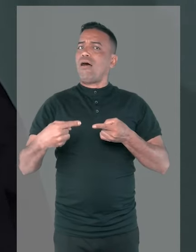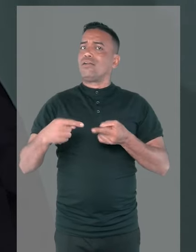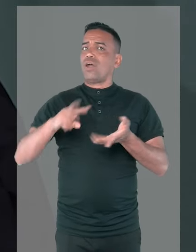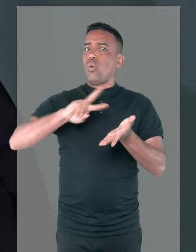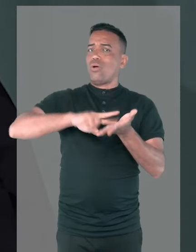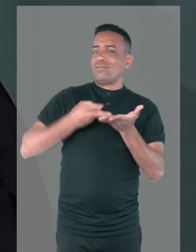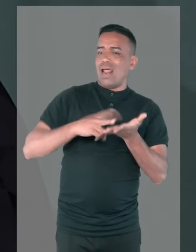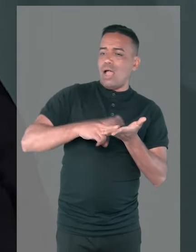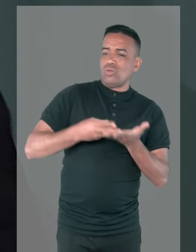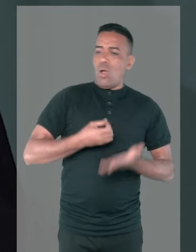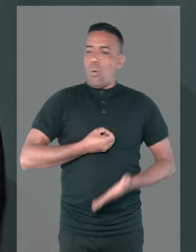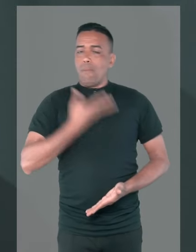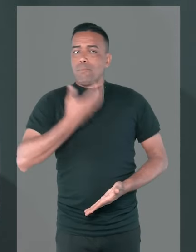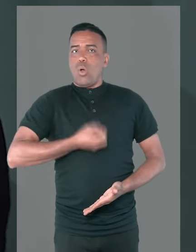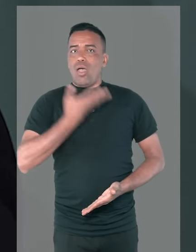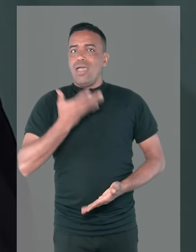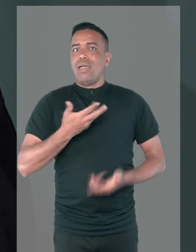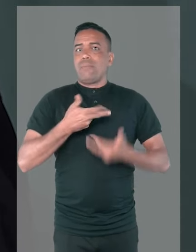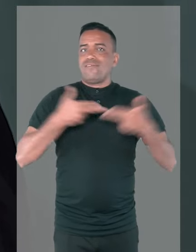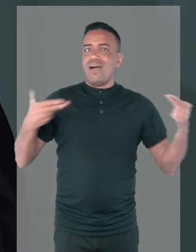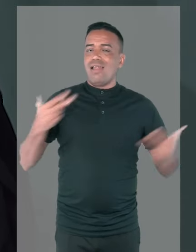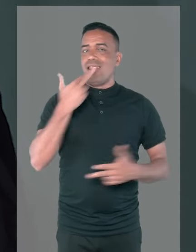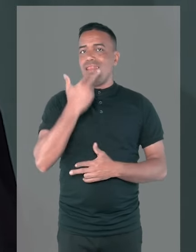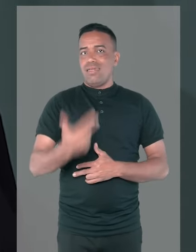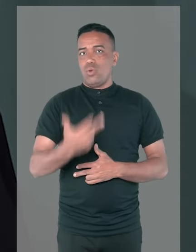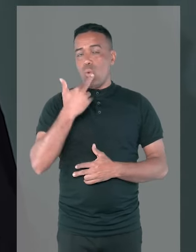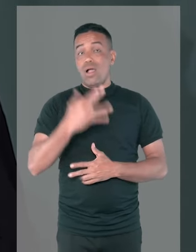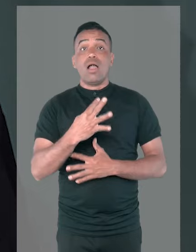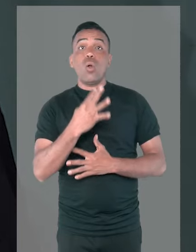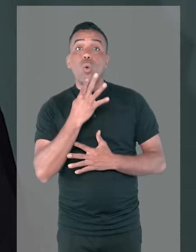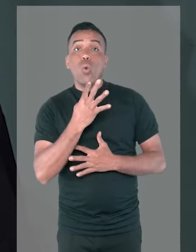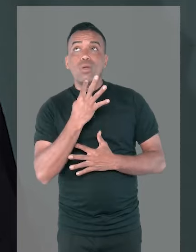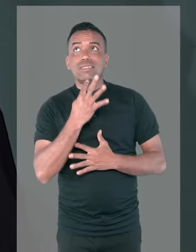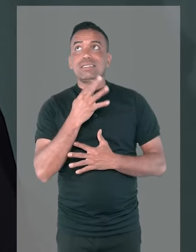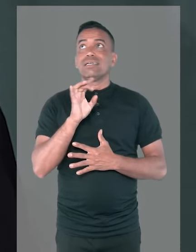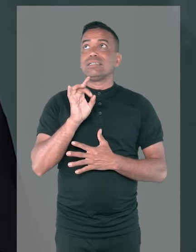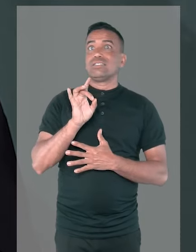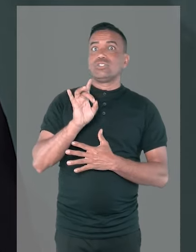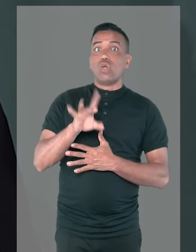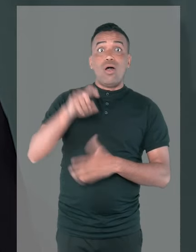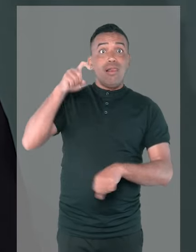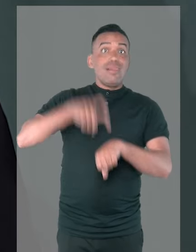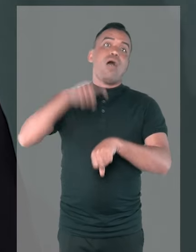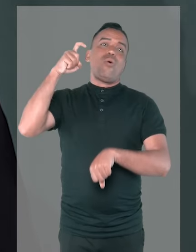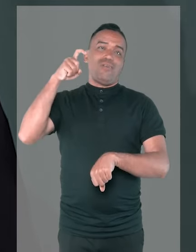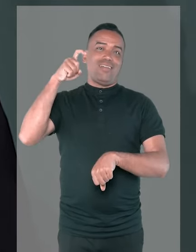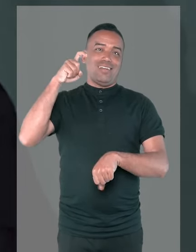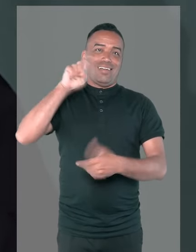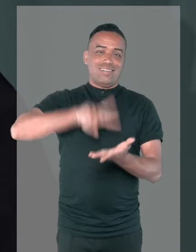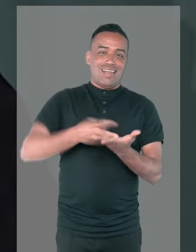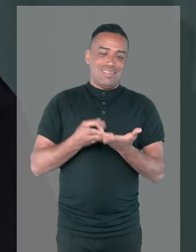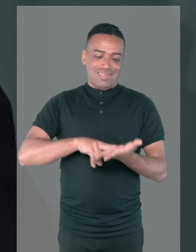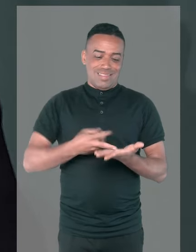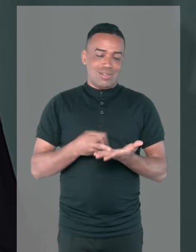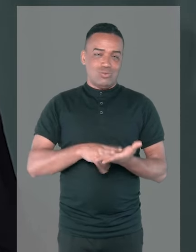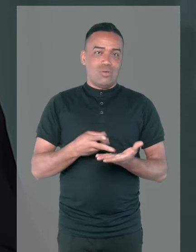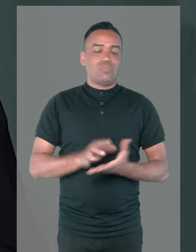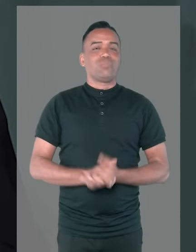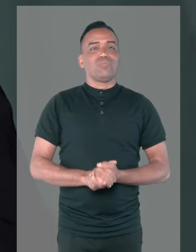tradução de um poema de diversas línguas que eles só conheciam no instante do trabalho de tradução. Também